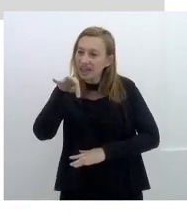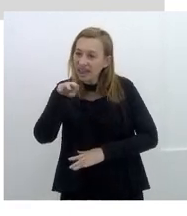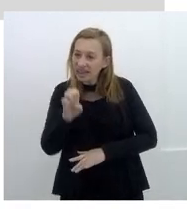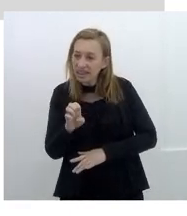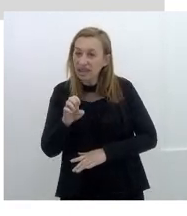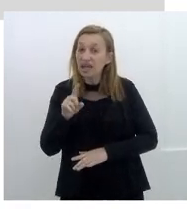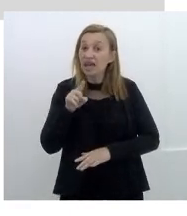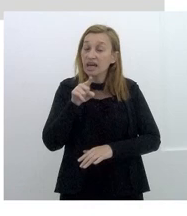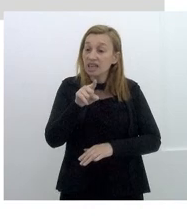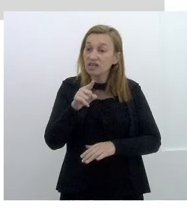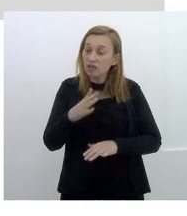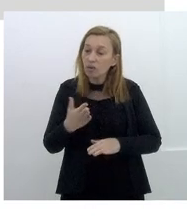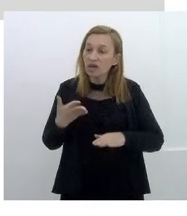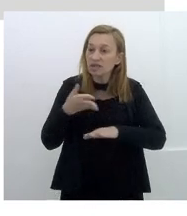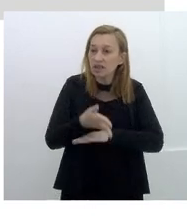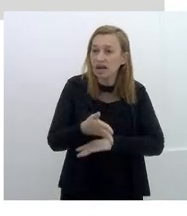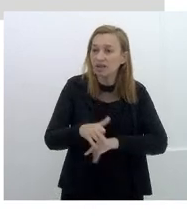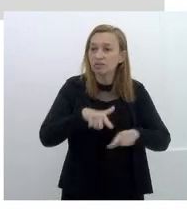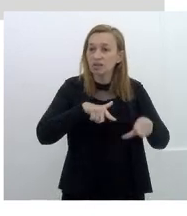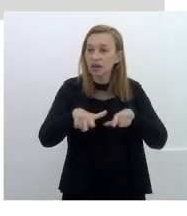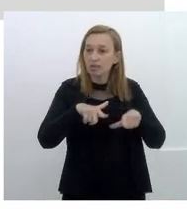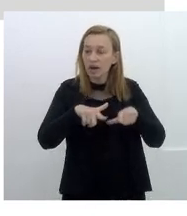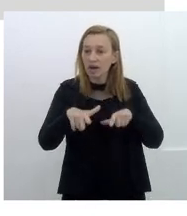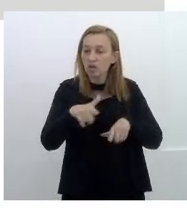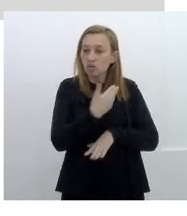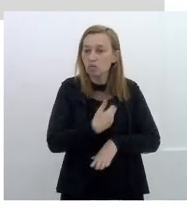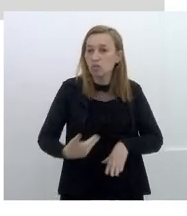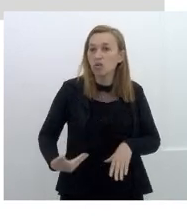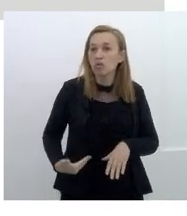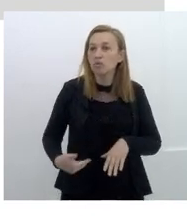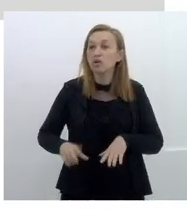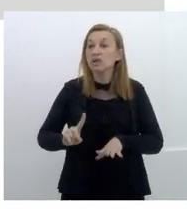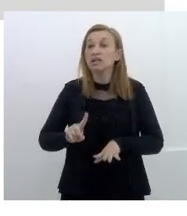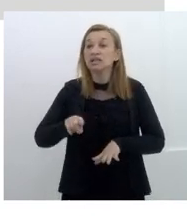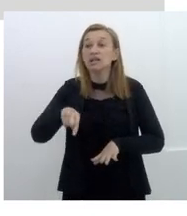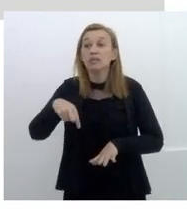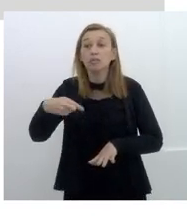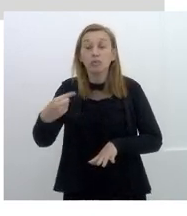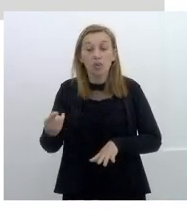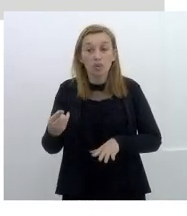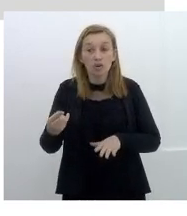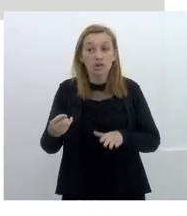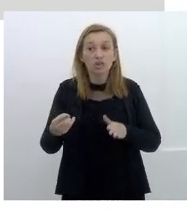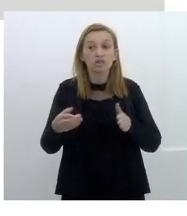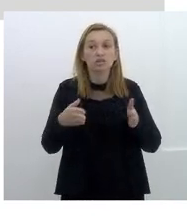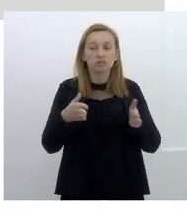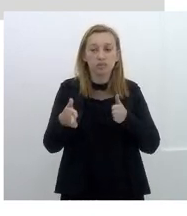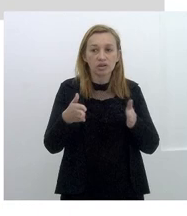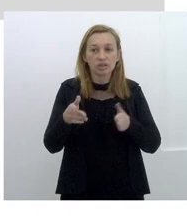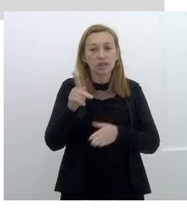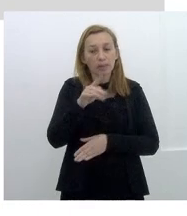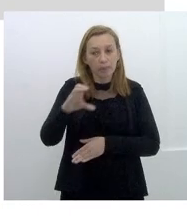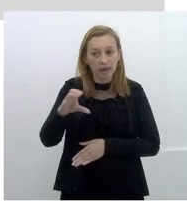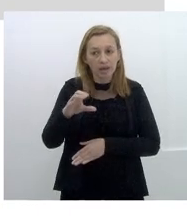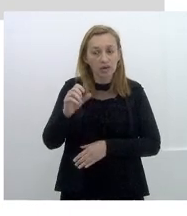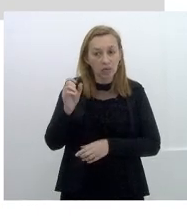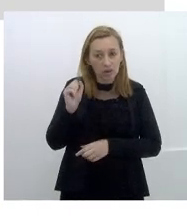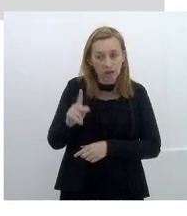entrar no serviço público após a promulgação da PEC tá